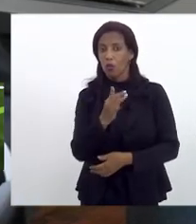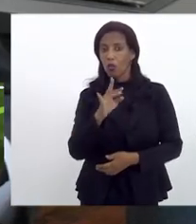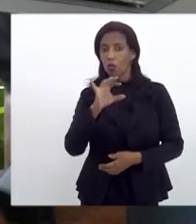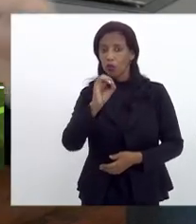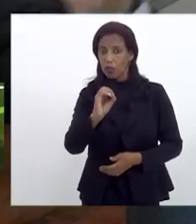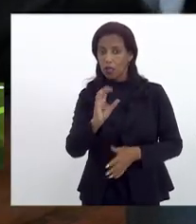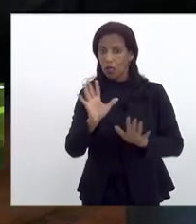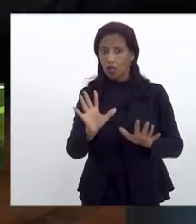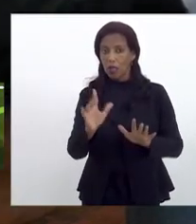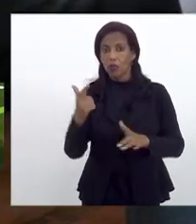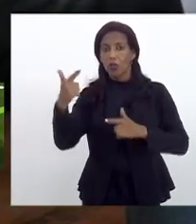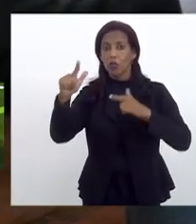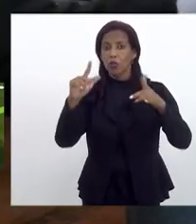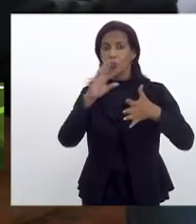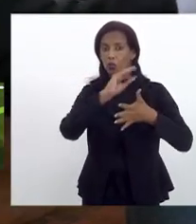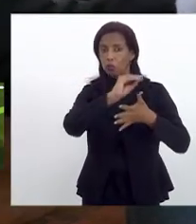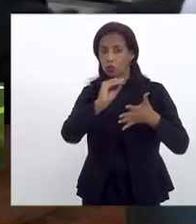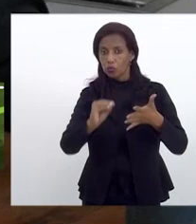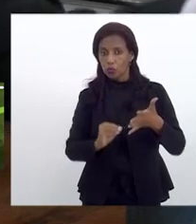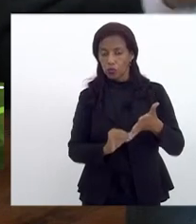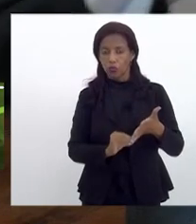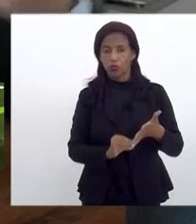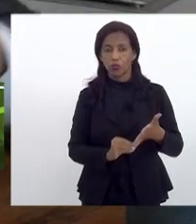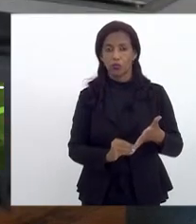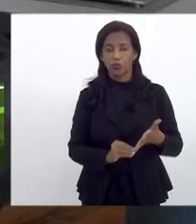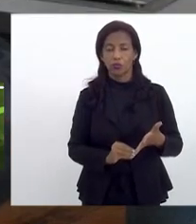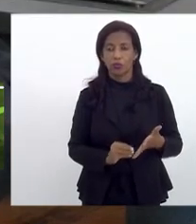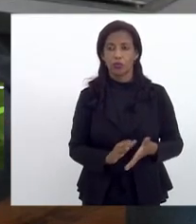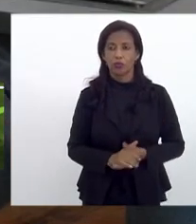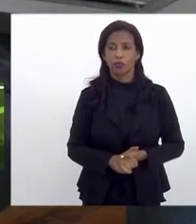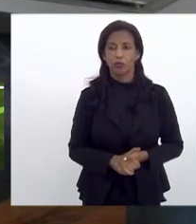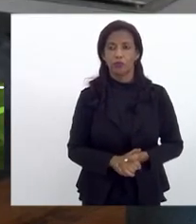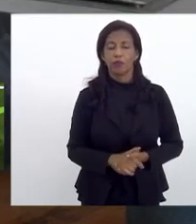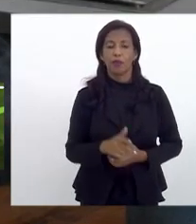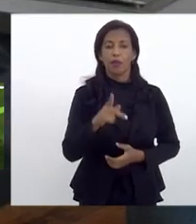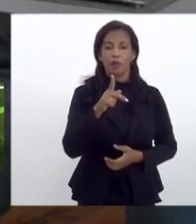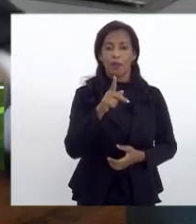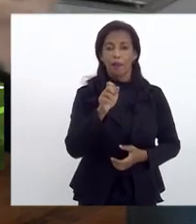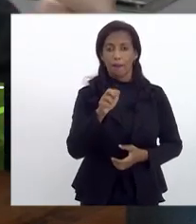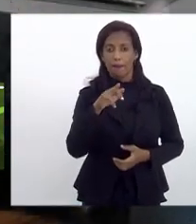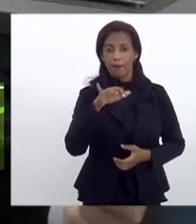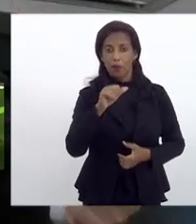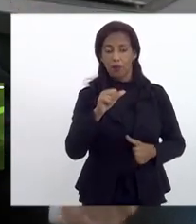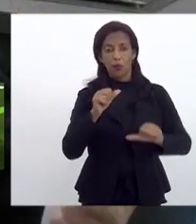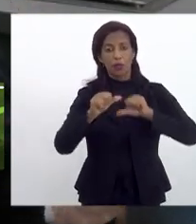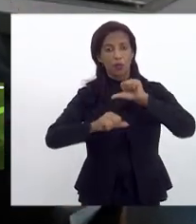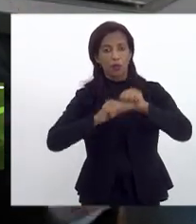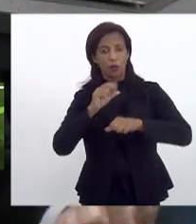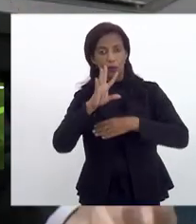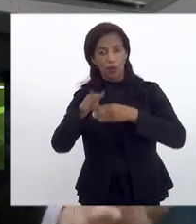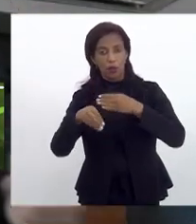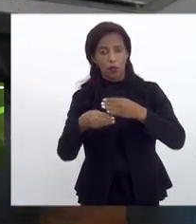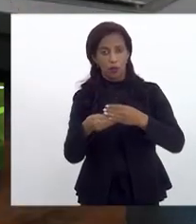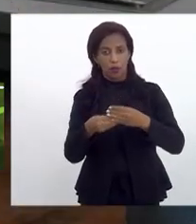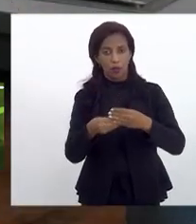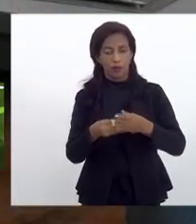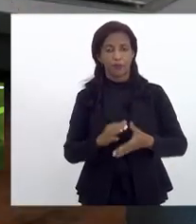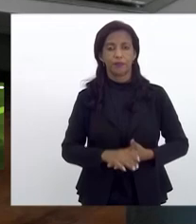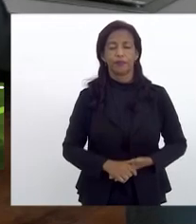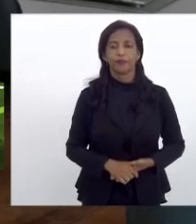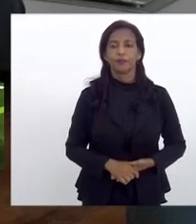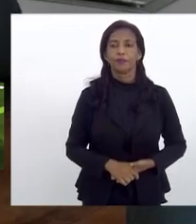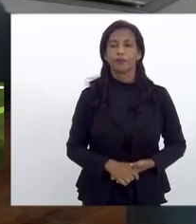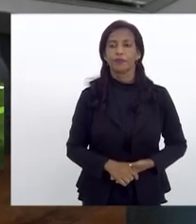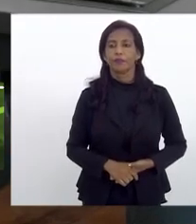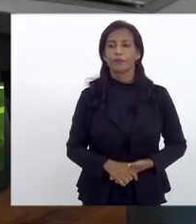compulsório E os outros itens Estão encaminhados A transformação da licença em pecúnia Vou concluir E a questão da incorporação Na remuneração Agora